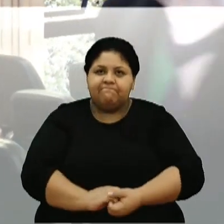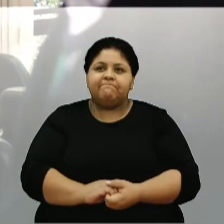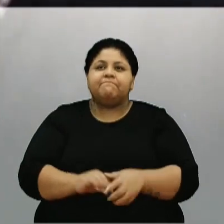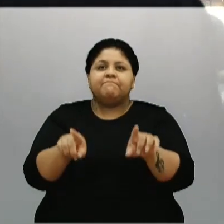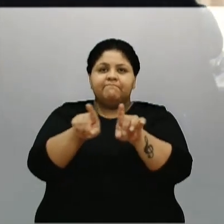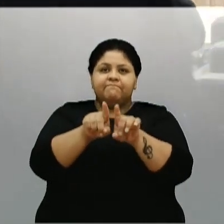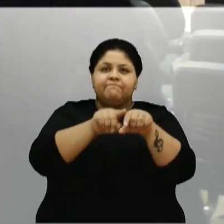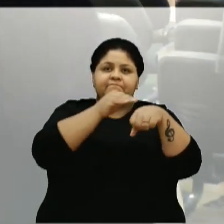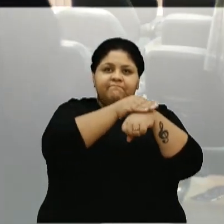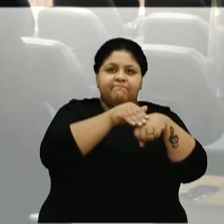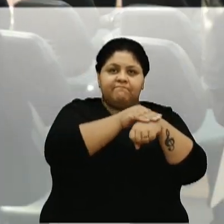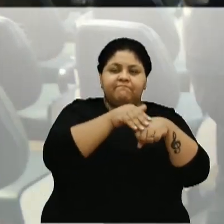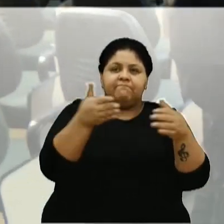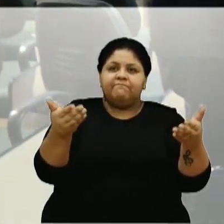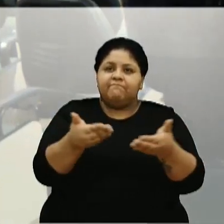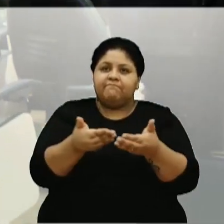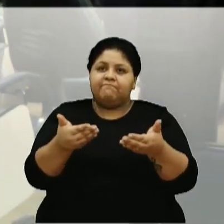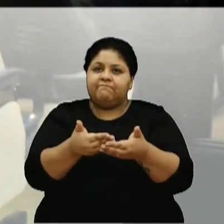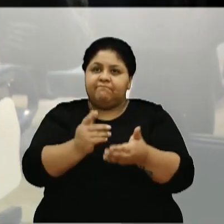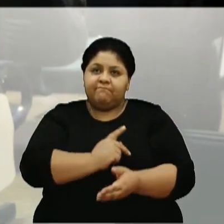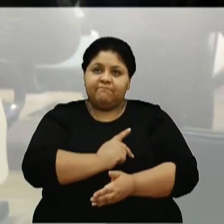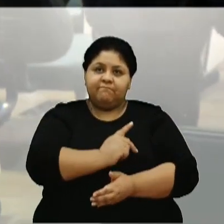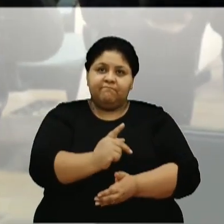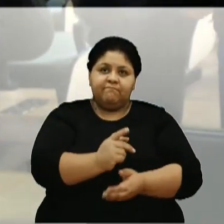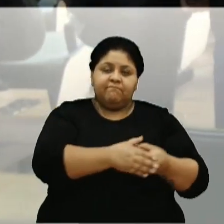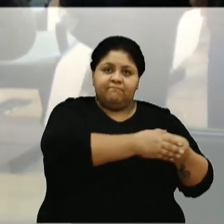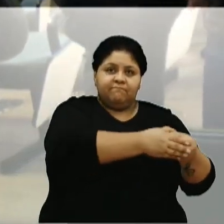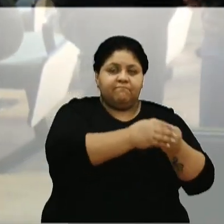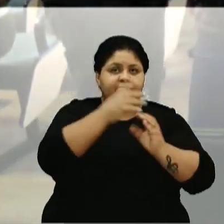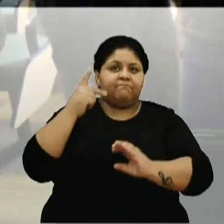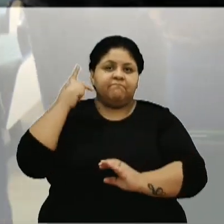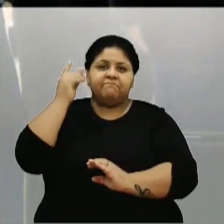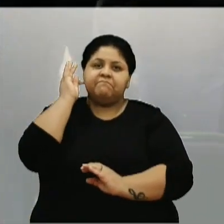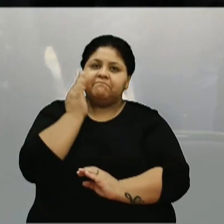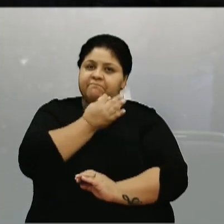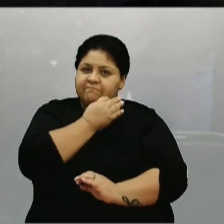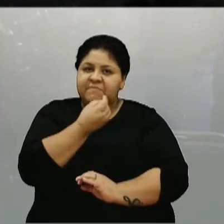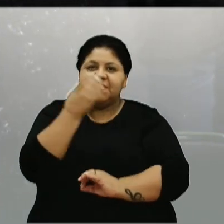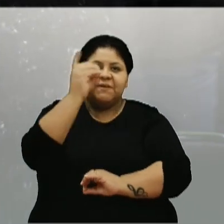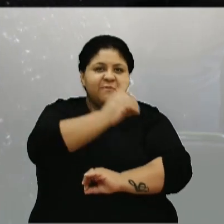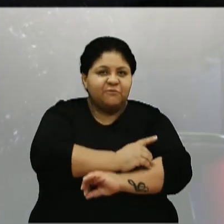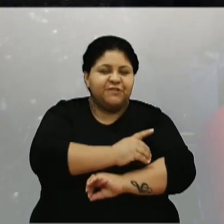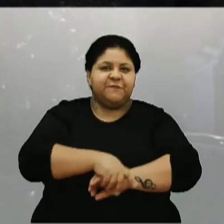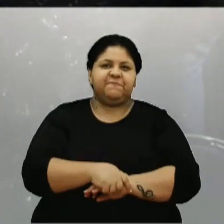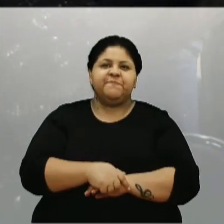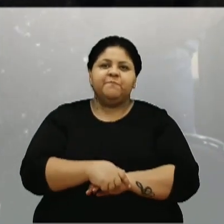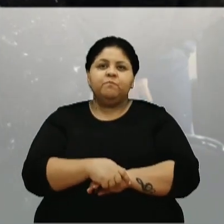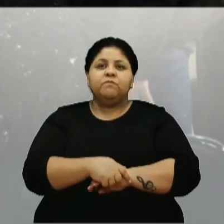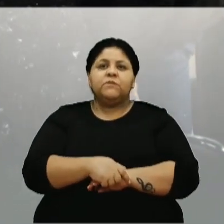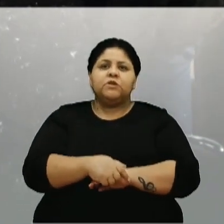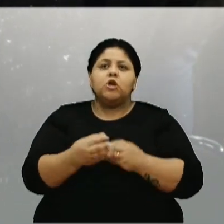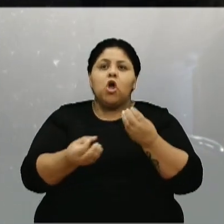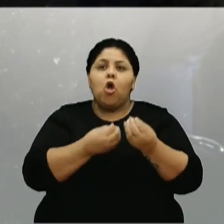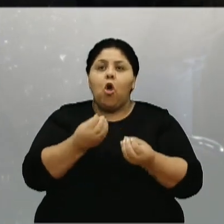Também converso nesse momento com a presidente da comissão, a vereadora Tatiane Frisso. Bom dia, vereadora. Com